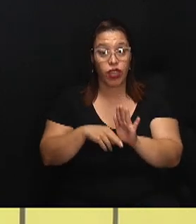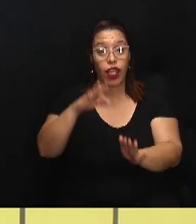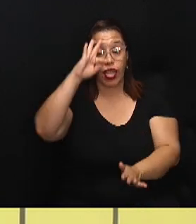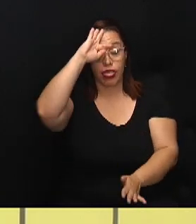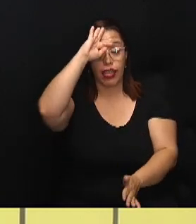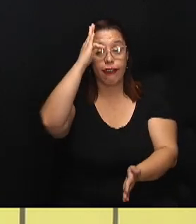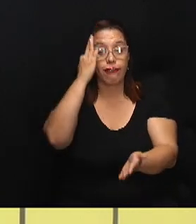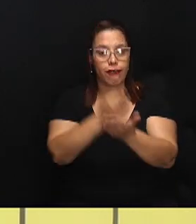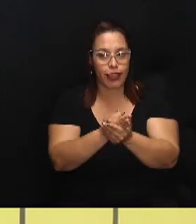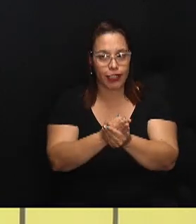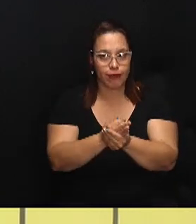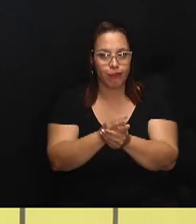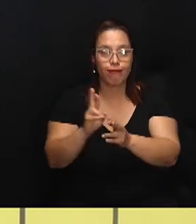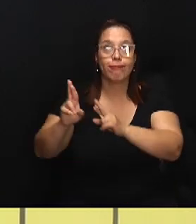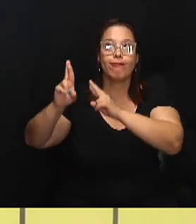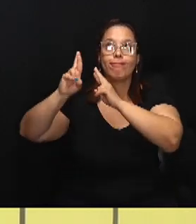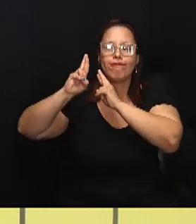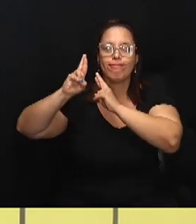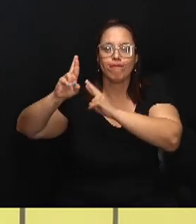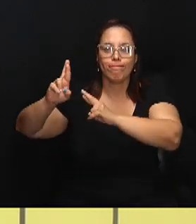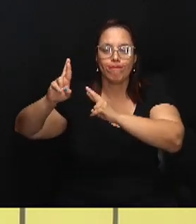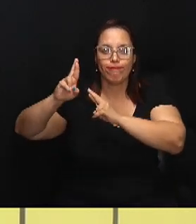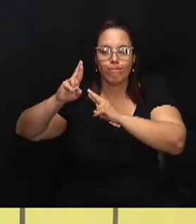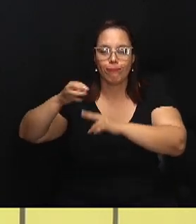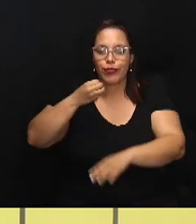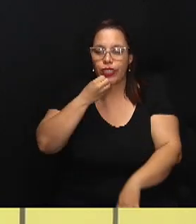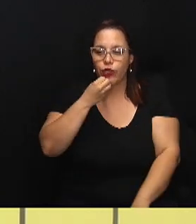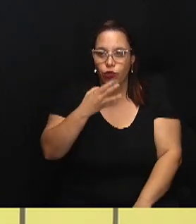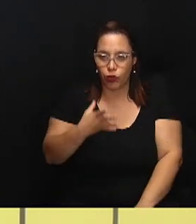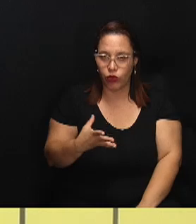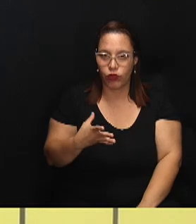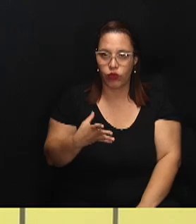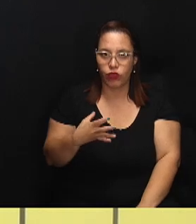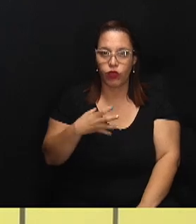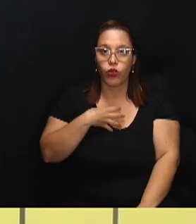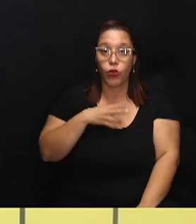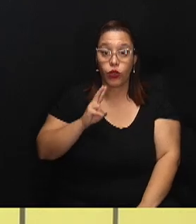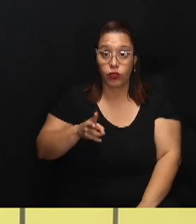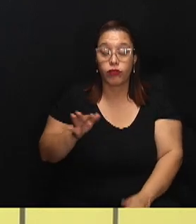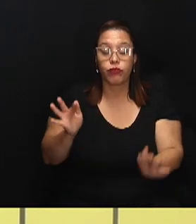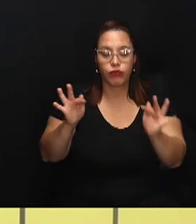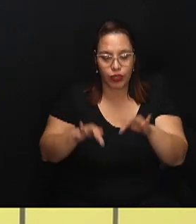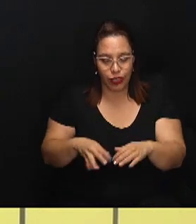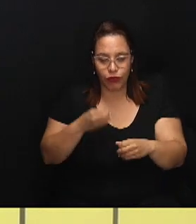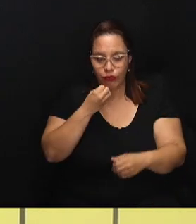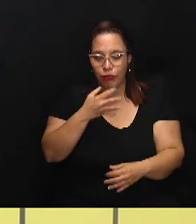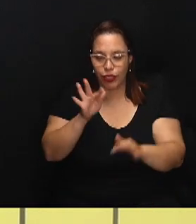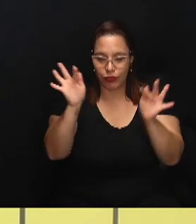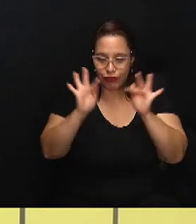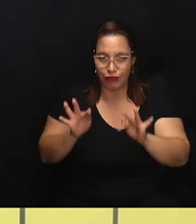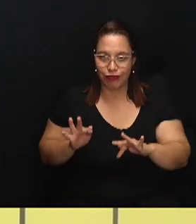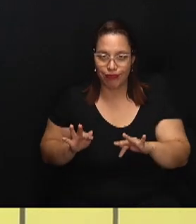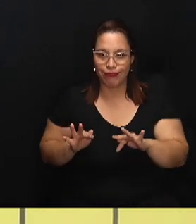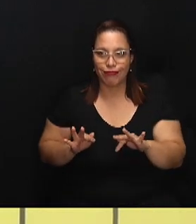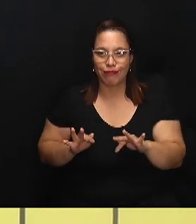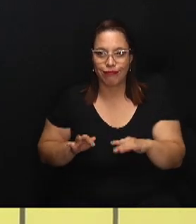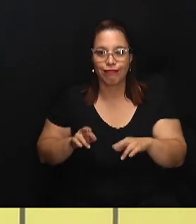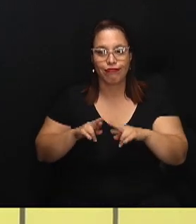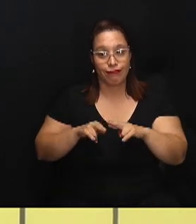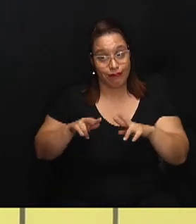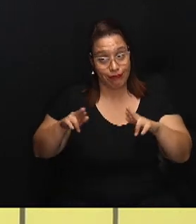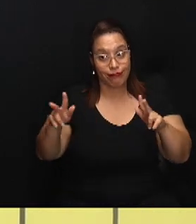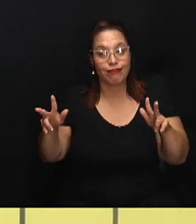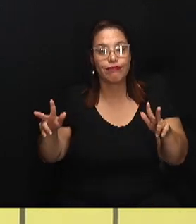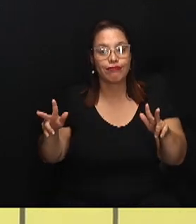né, fé e esperança de que sim, tudo vai ficar bem, né, vocês sim chegarão num final feliz, né, isso acaba fazendo toda a